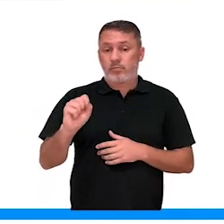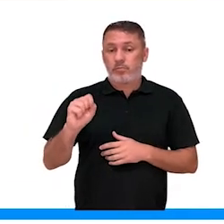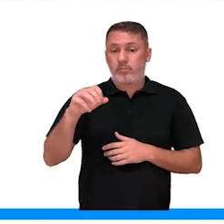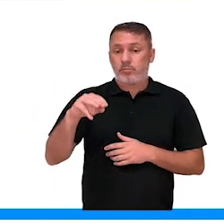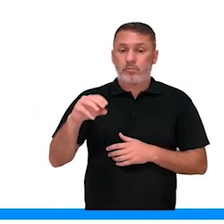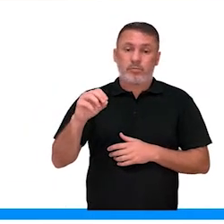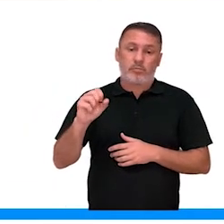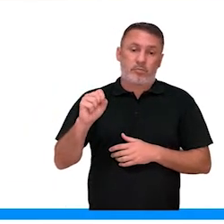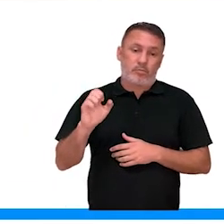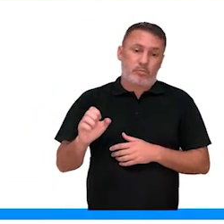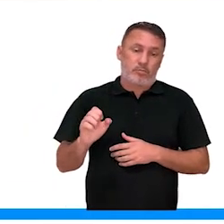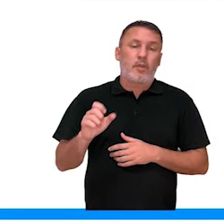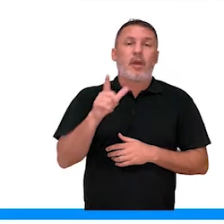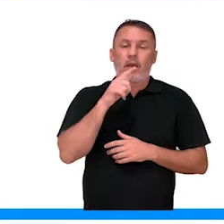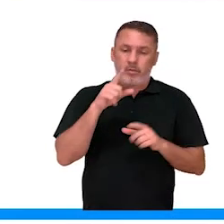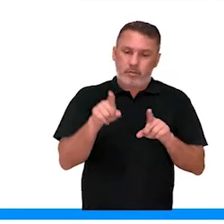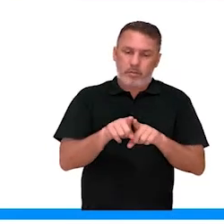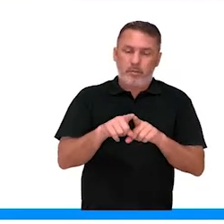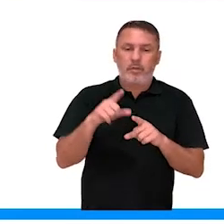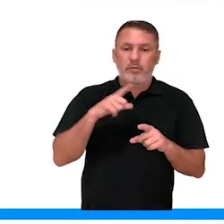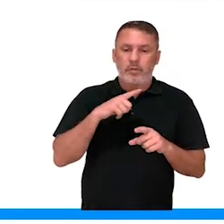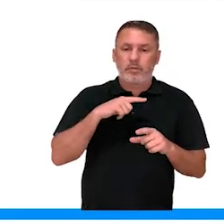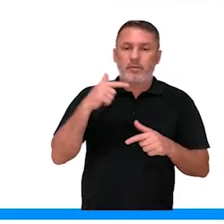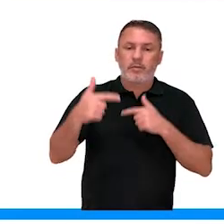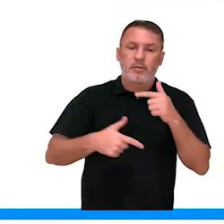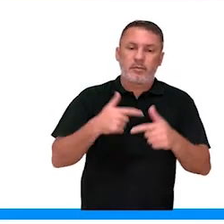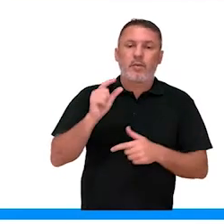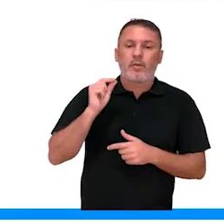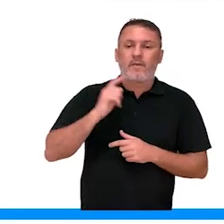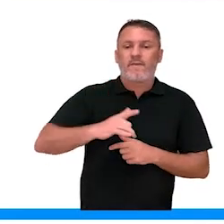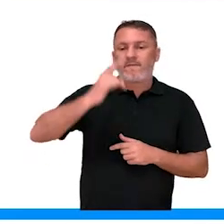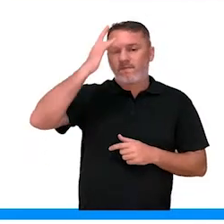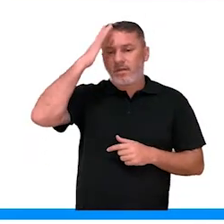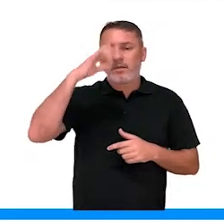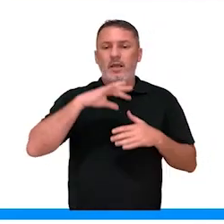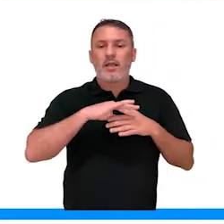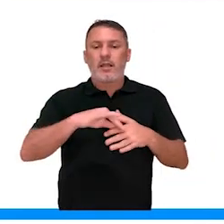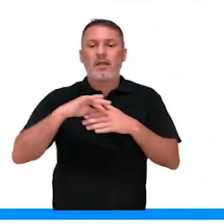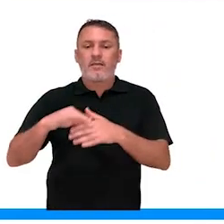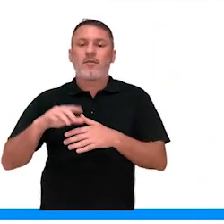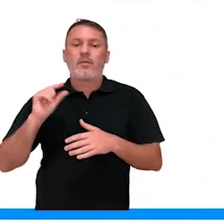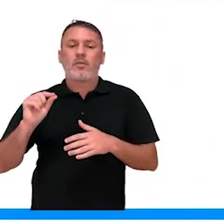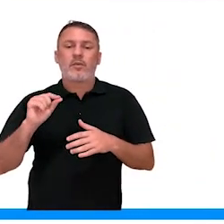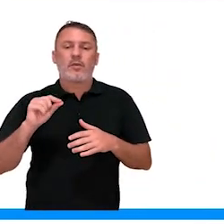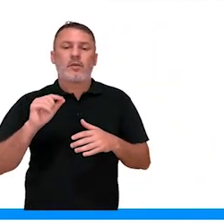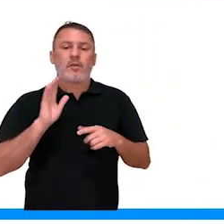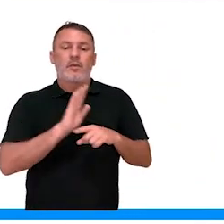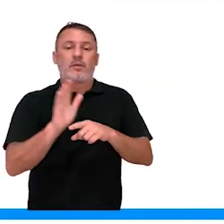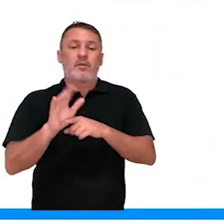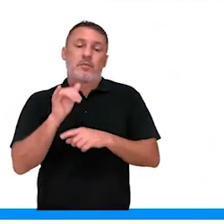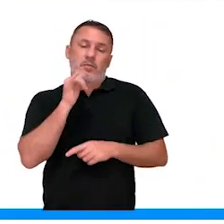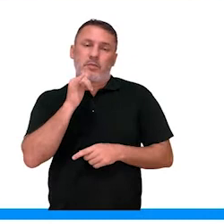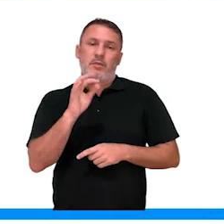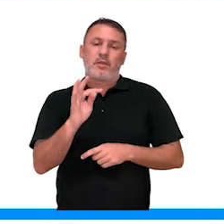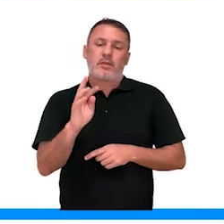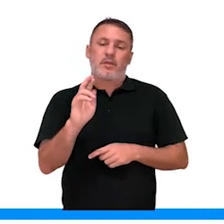Além disso, a água também vai ter uma função de facilitar transporte, como, por exemplo, osmose.